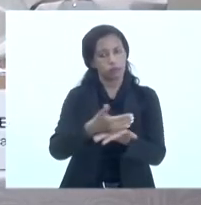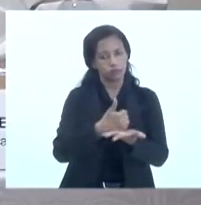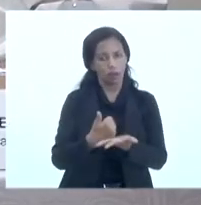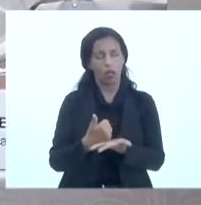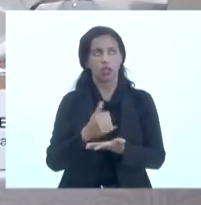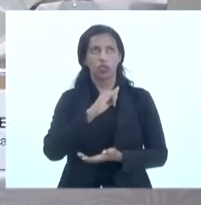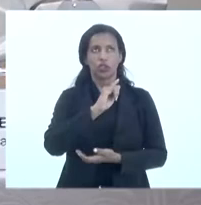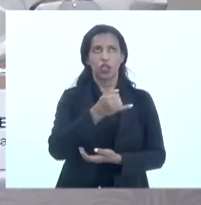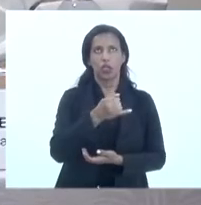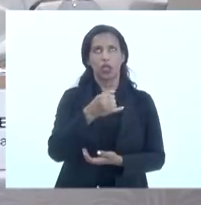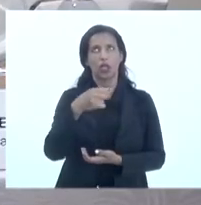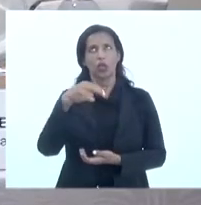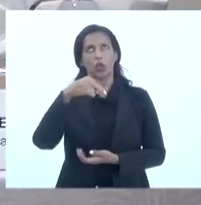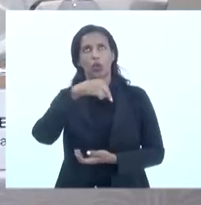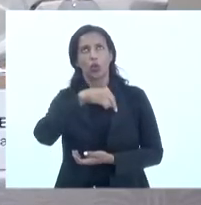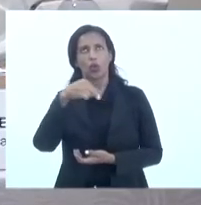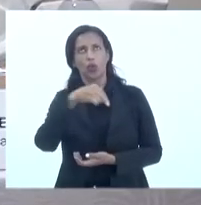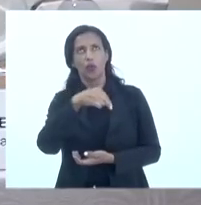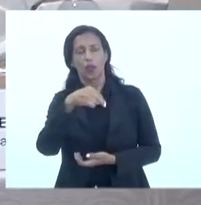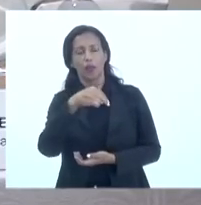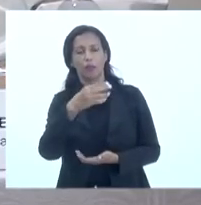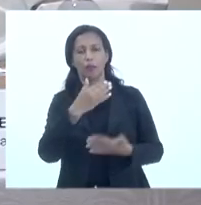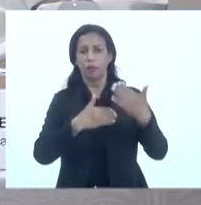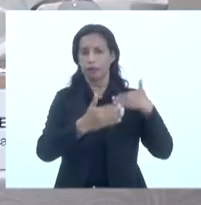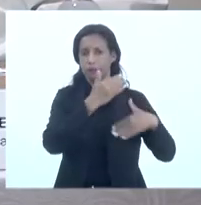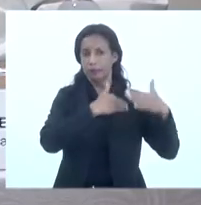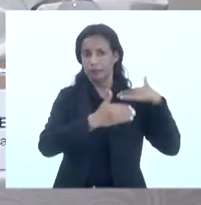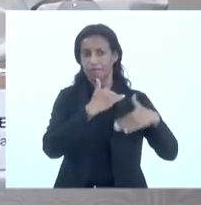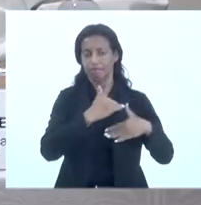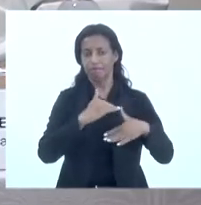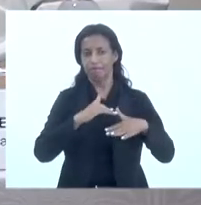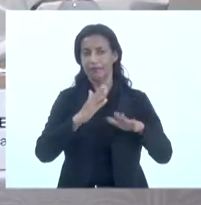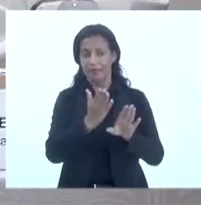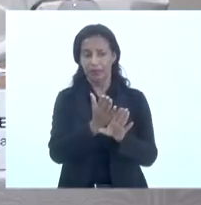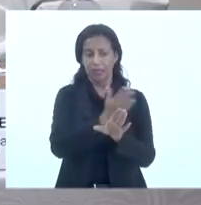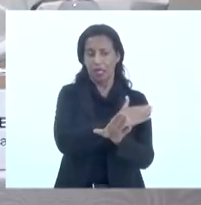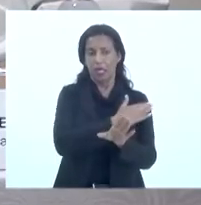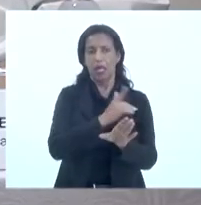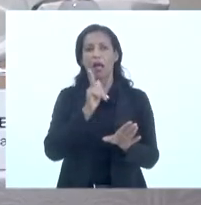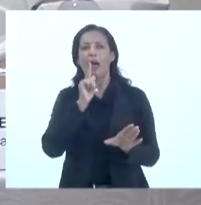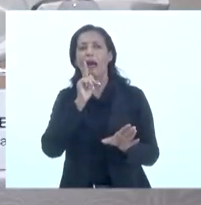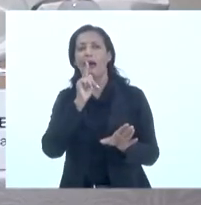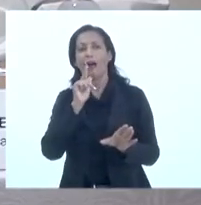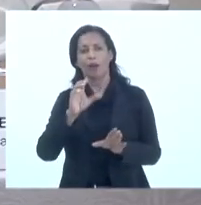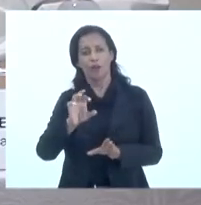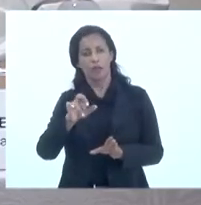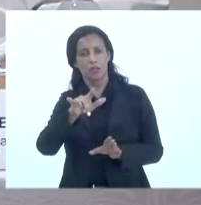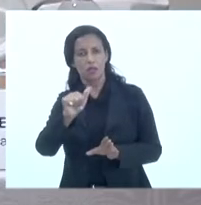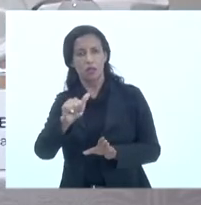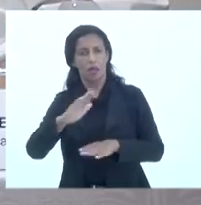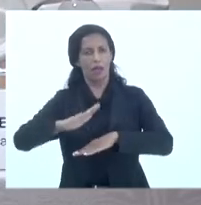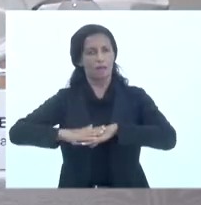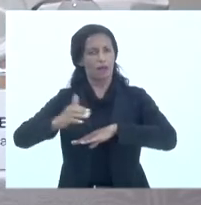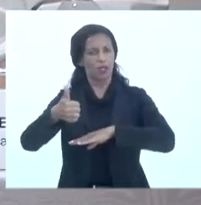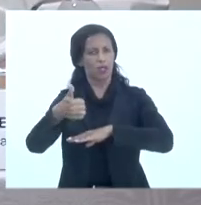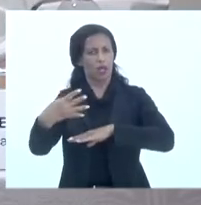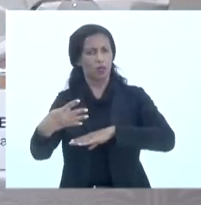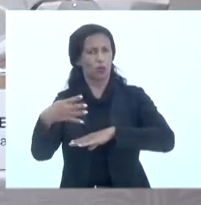novembro, 21 com 20, sem SEDAI, mais de 14 bilhões de